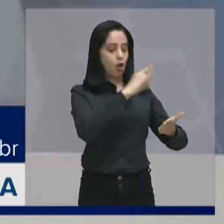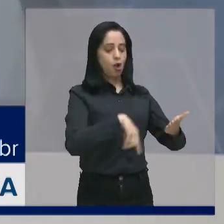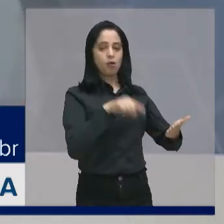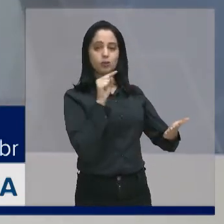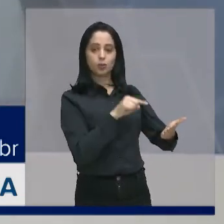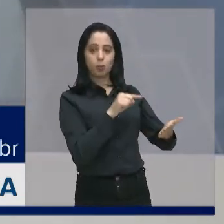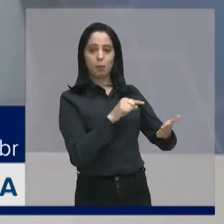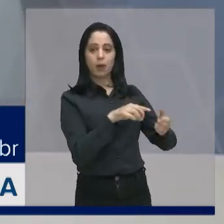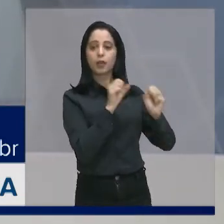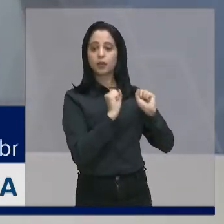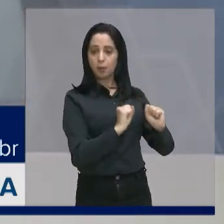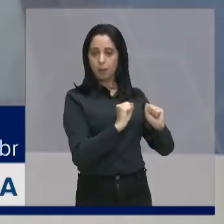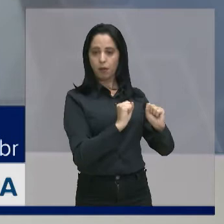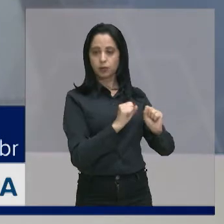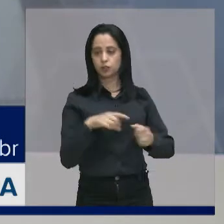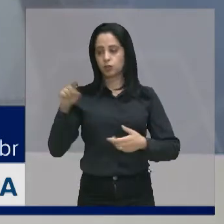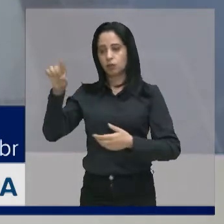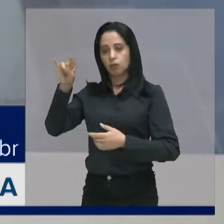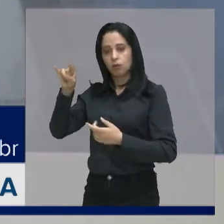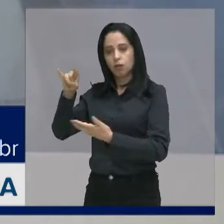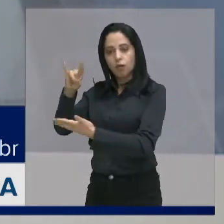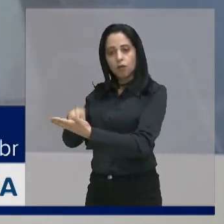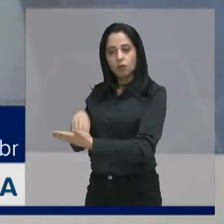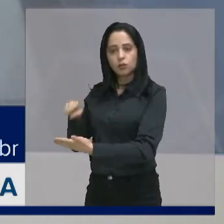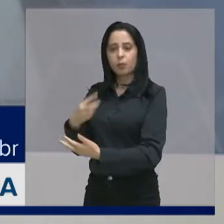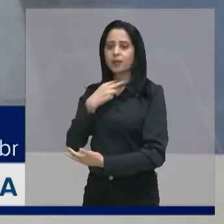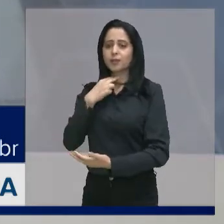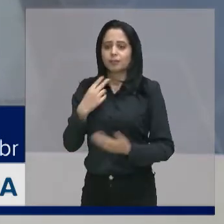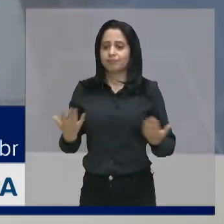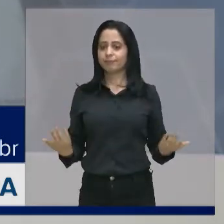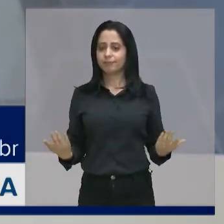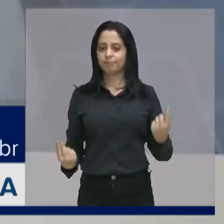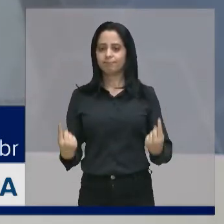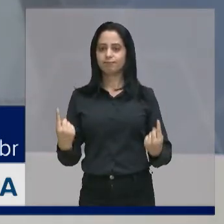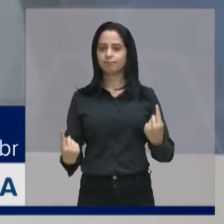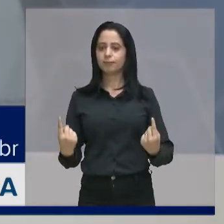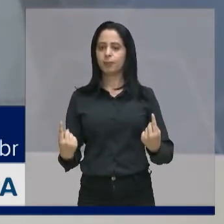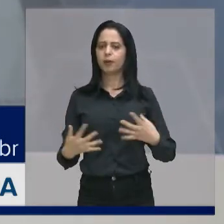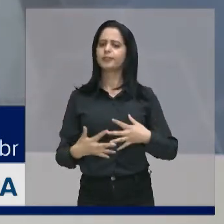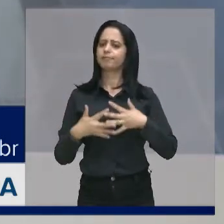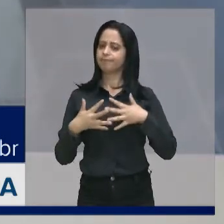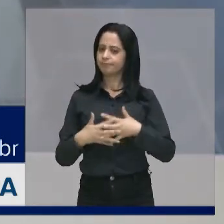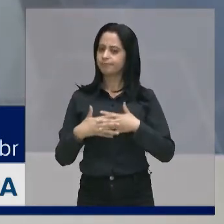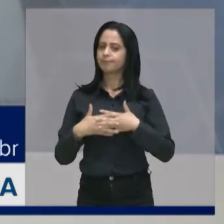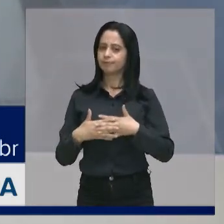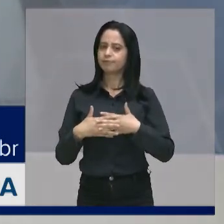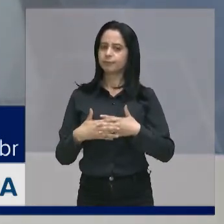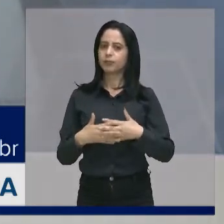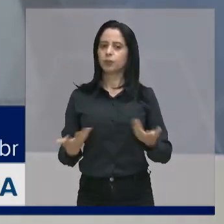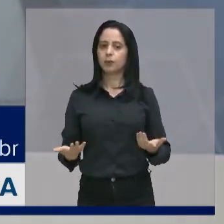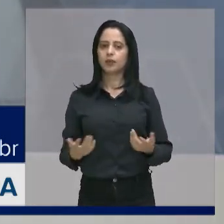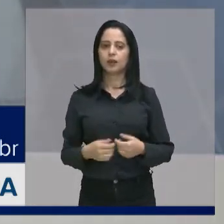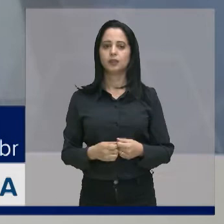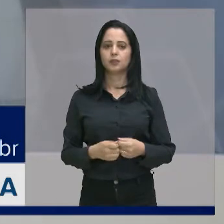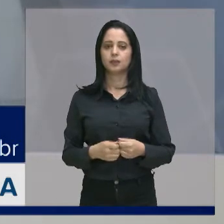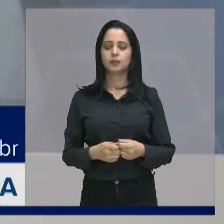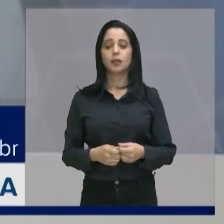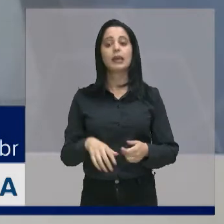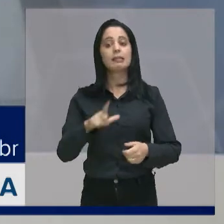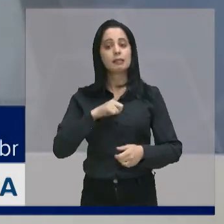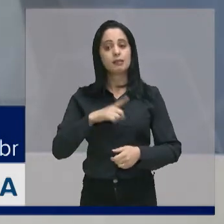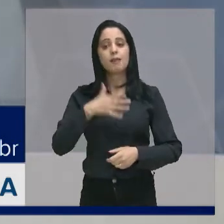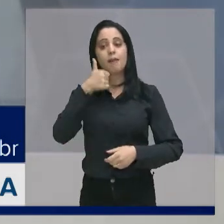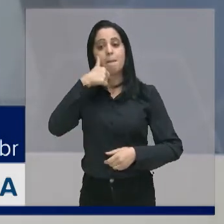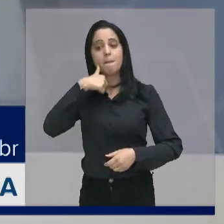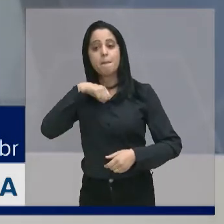ou simplesmente uma declaração dos pais que não querem que os filhos retornem, que não se sentem seguros. E ainda tem muitos pais